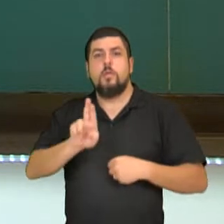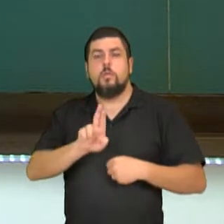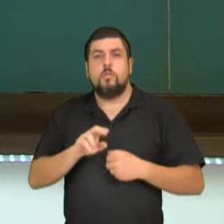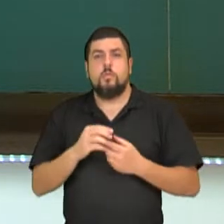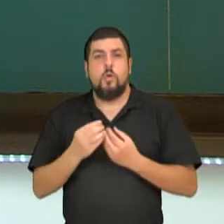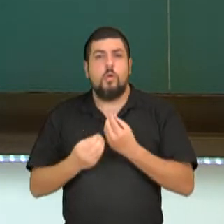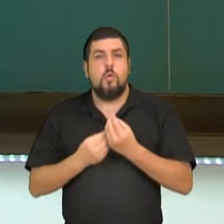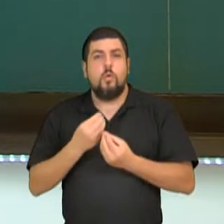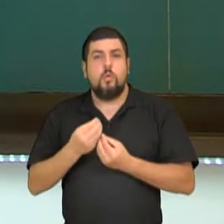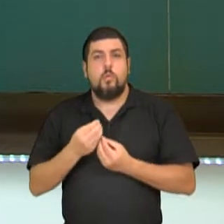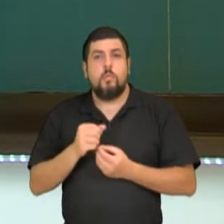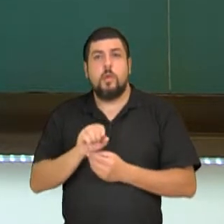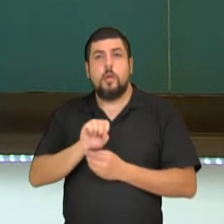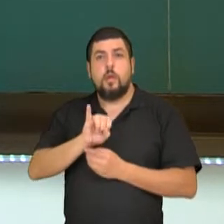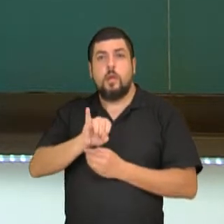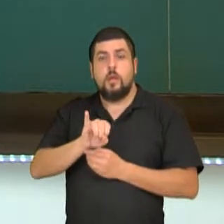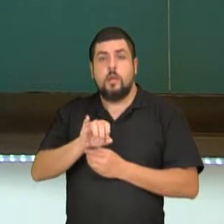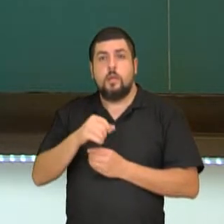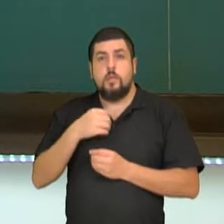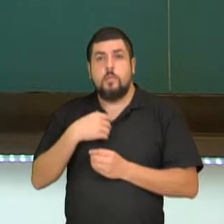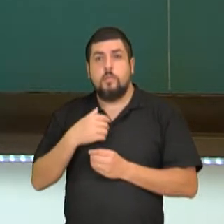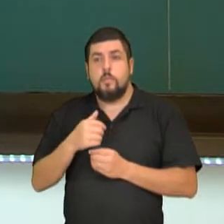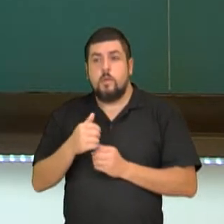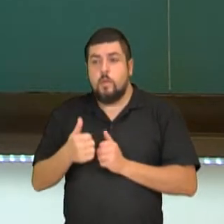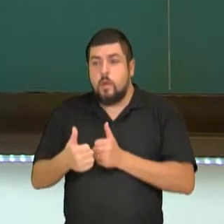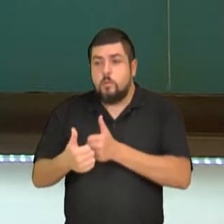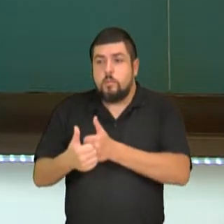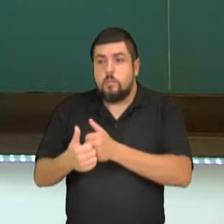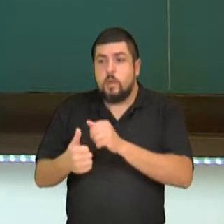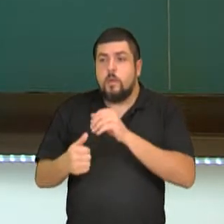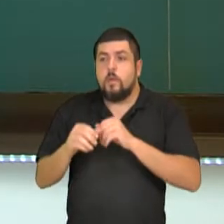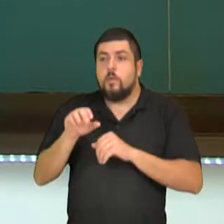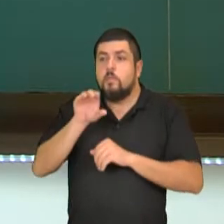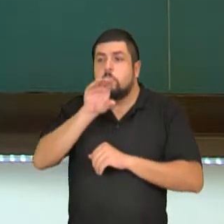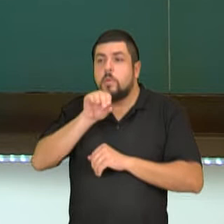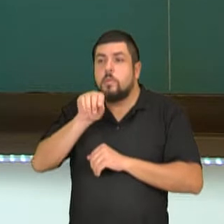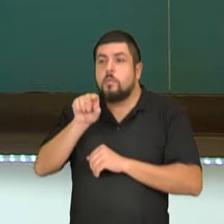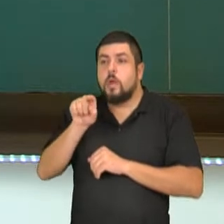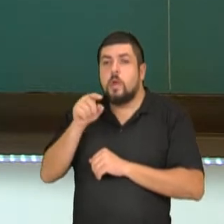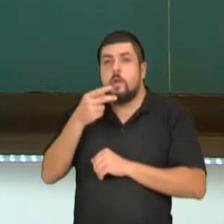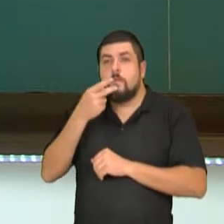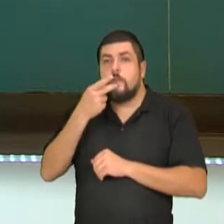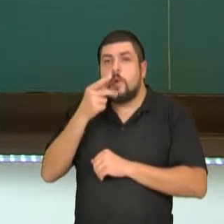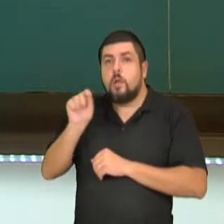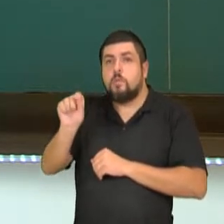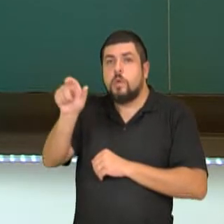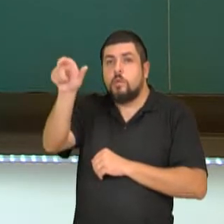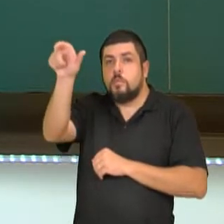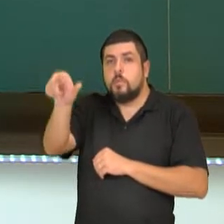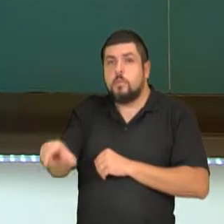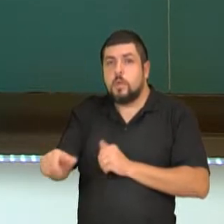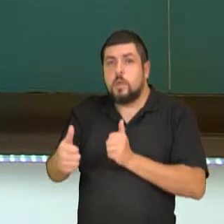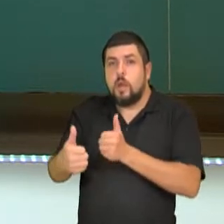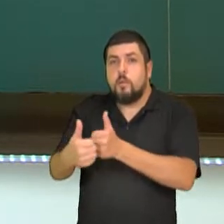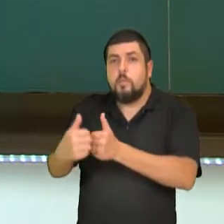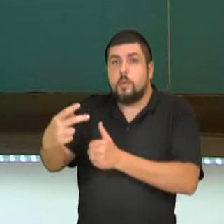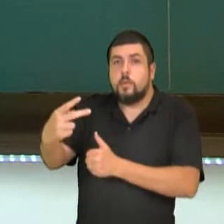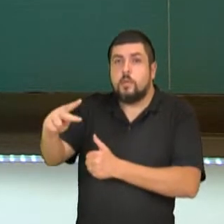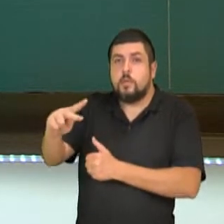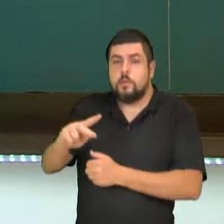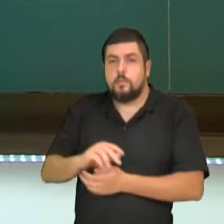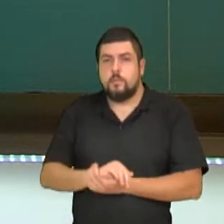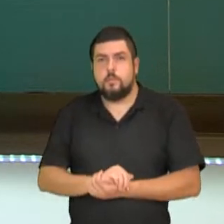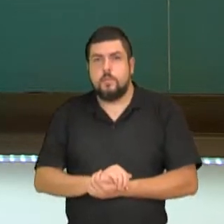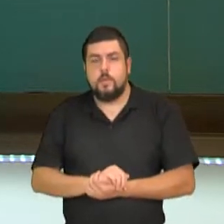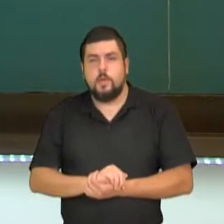la mascota estiver próxima a meu interlocutor, a pessoa com a qual eu estou falando, conversando. Vamos a